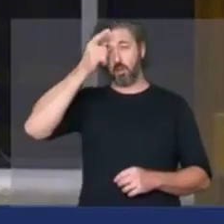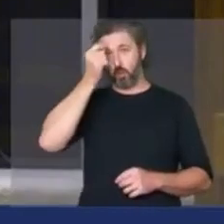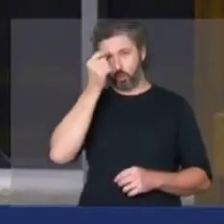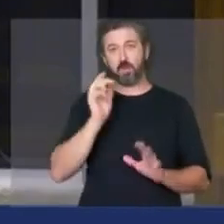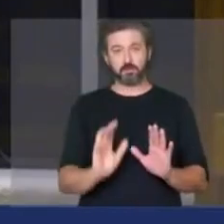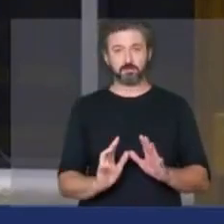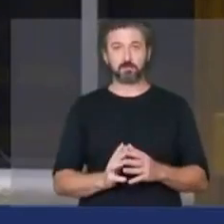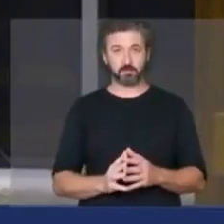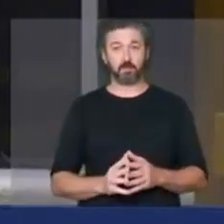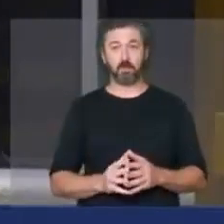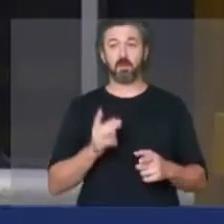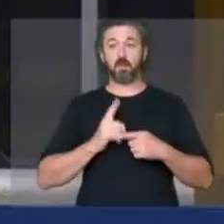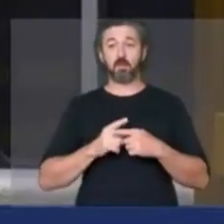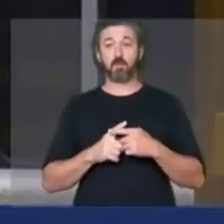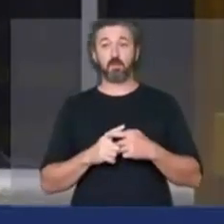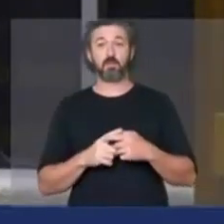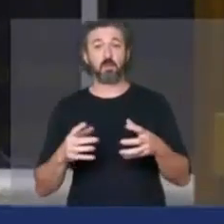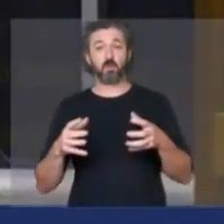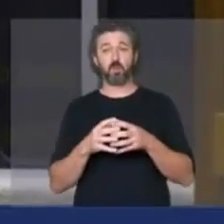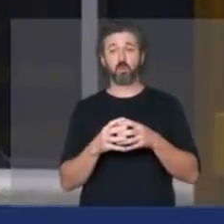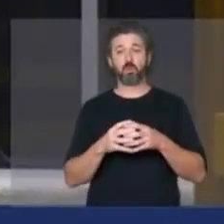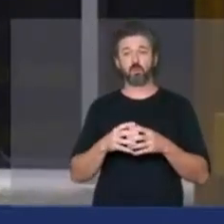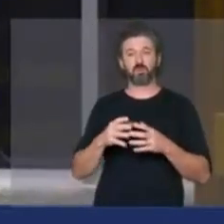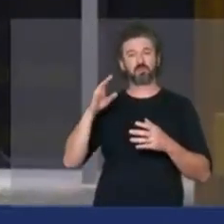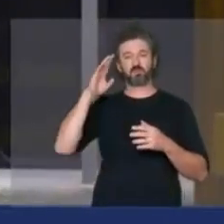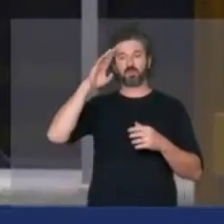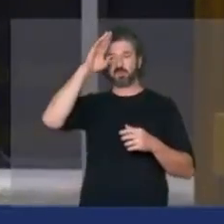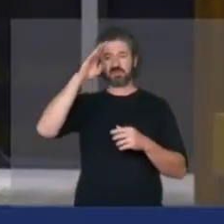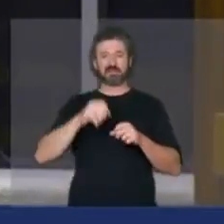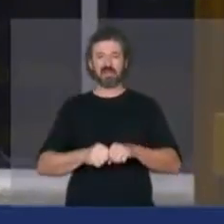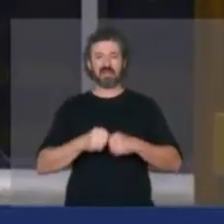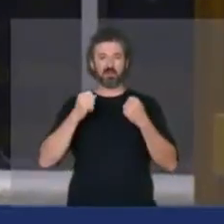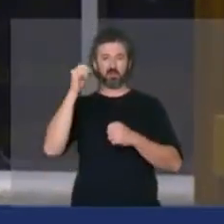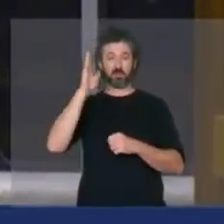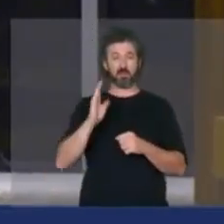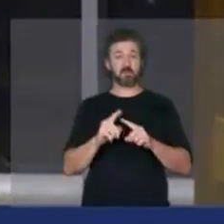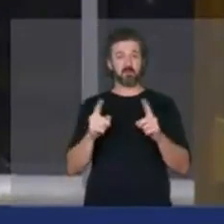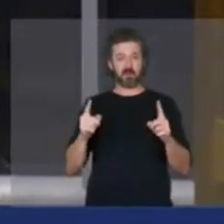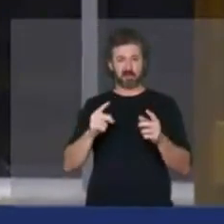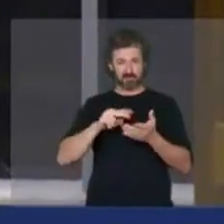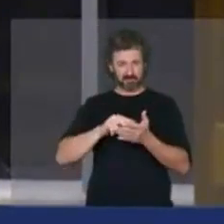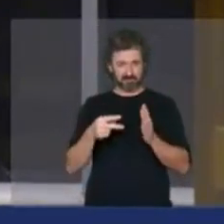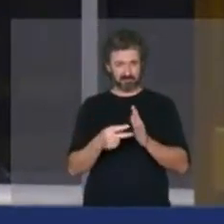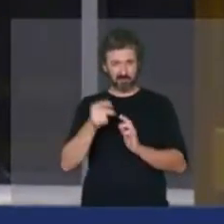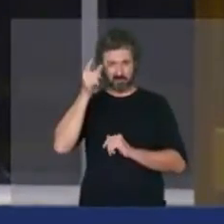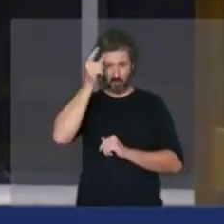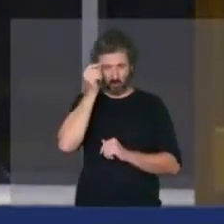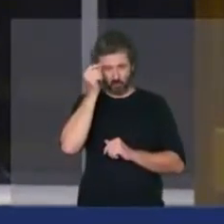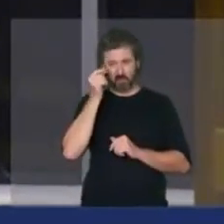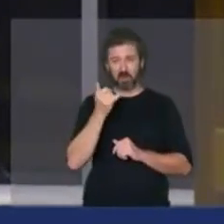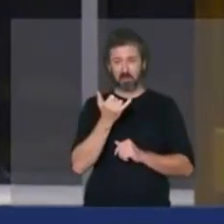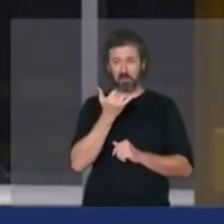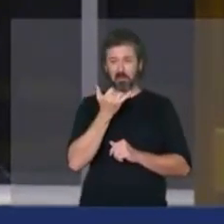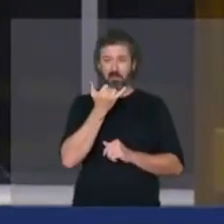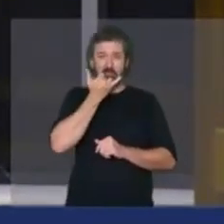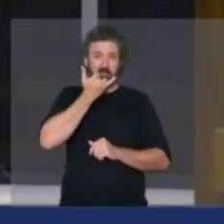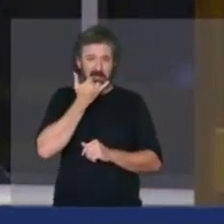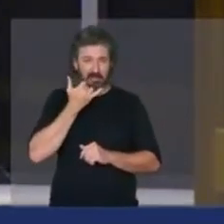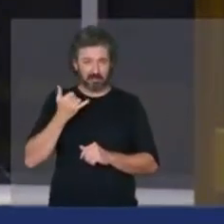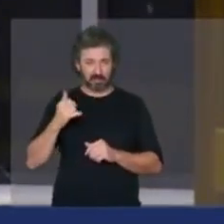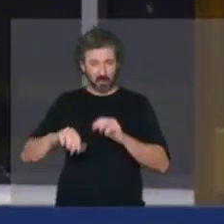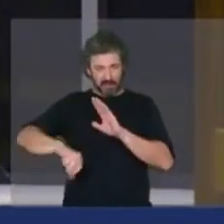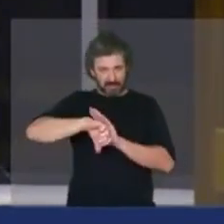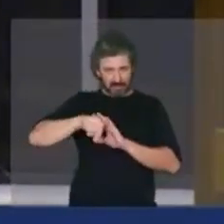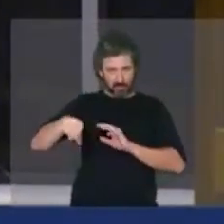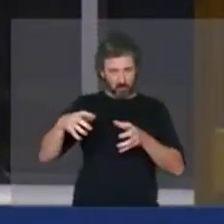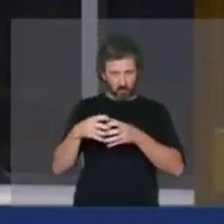Este Bolsonaro realmente estragou o país. Mas o alívio não pode significar perdão aos crimes que o bolsonarismo